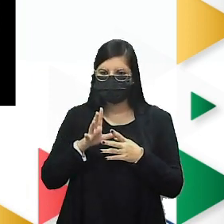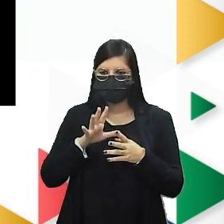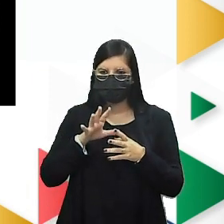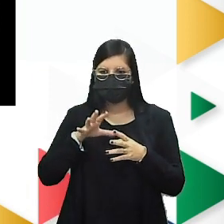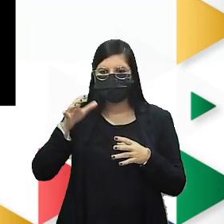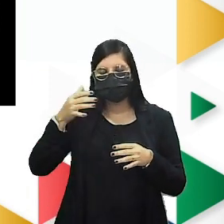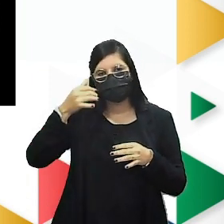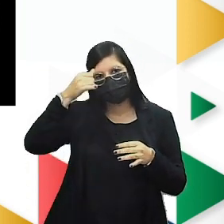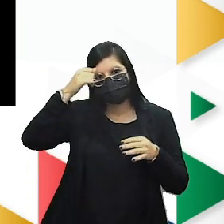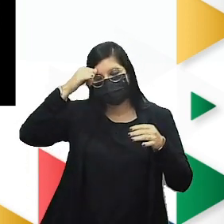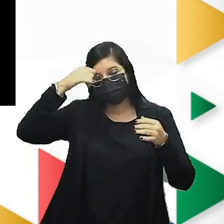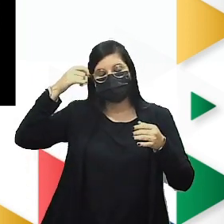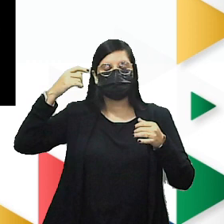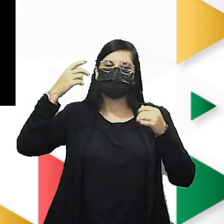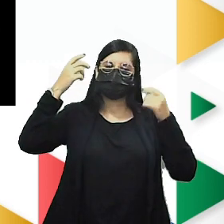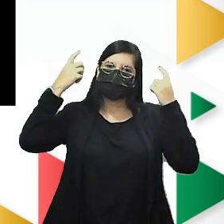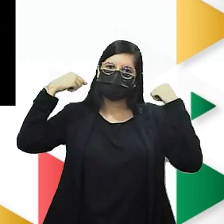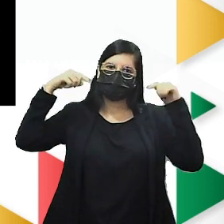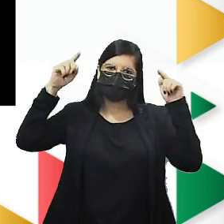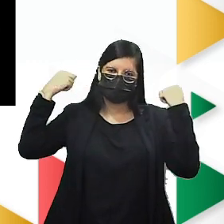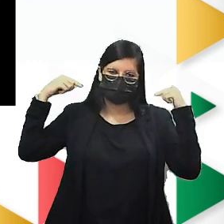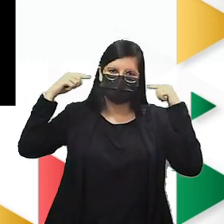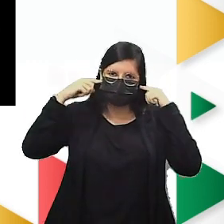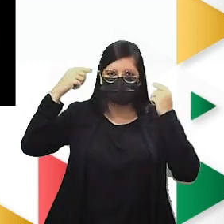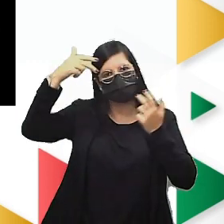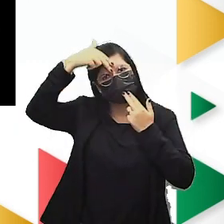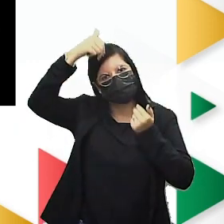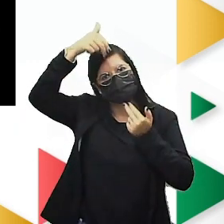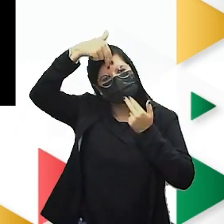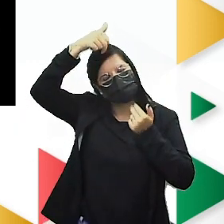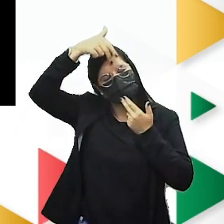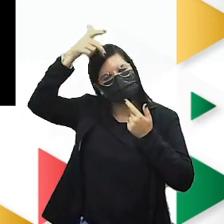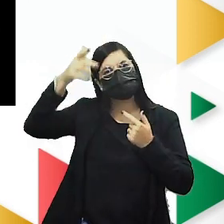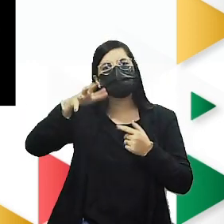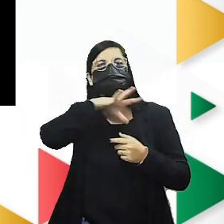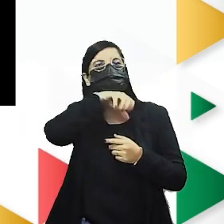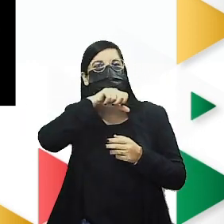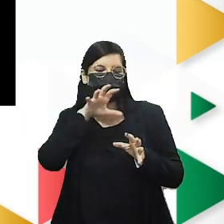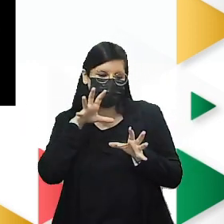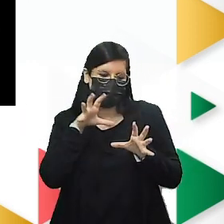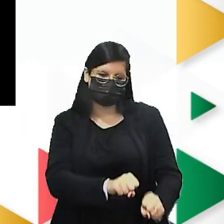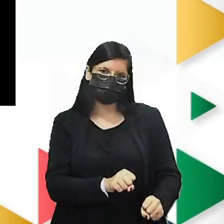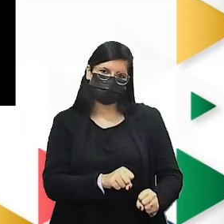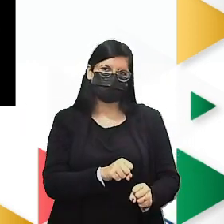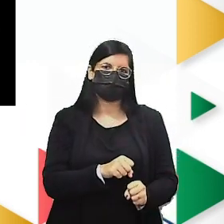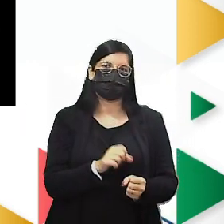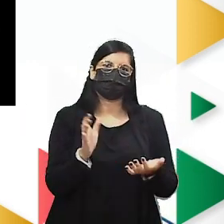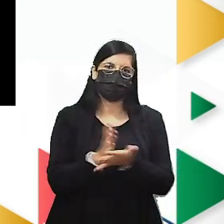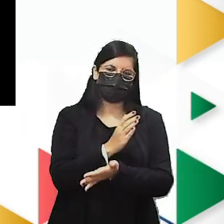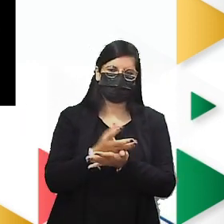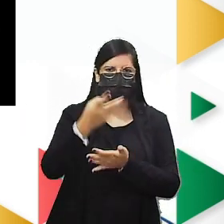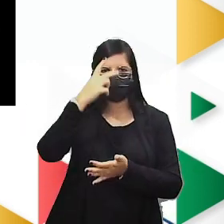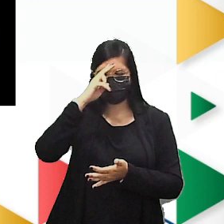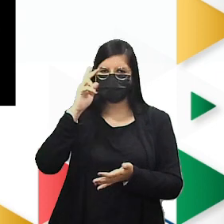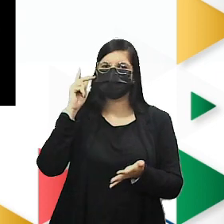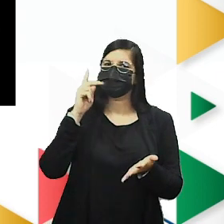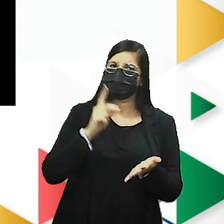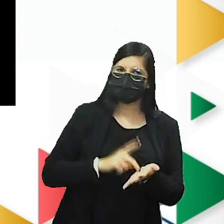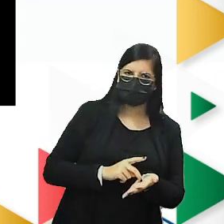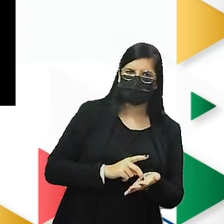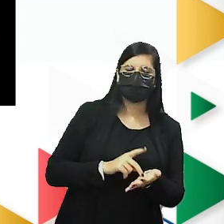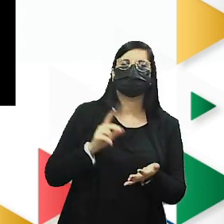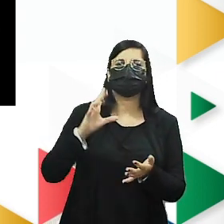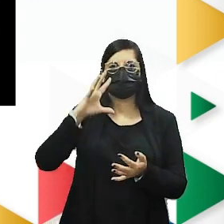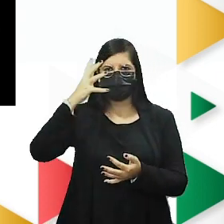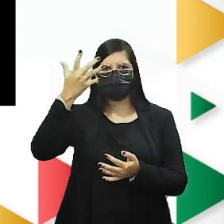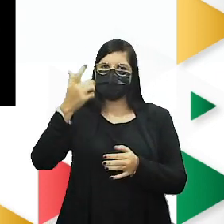assim, que realmente, como eu falei para vocês, né? Às vezes tem uma história, tem um fundo real, né? Então, realmente